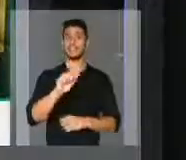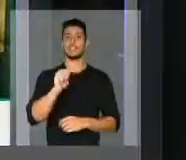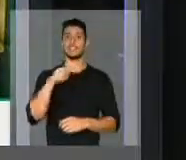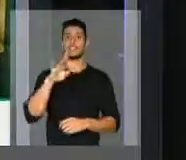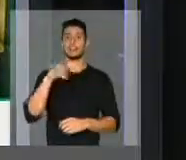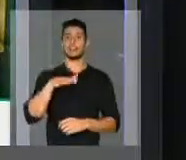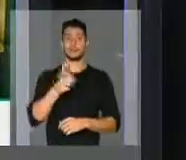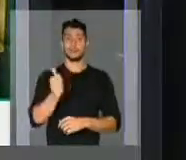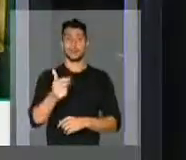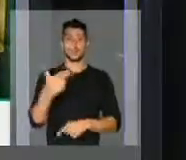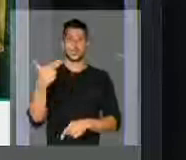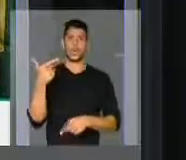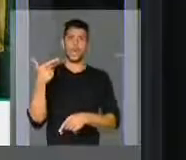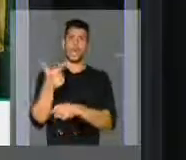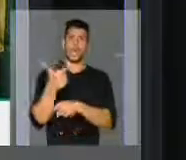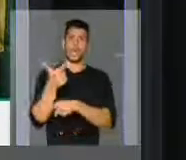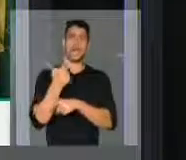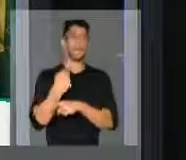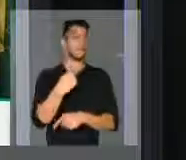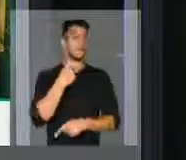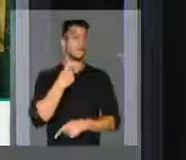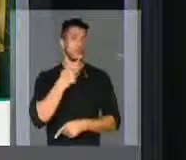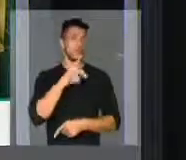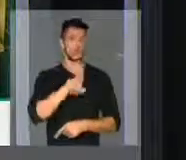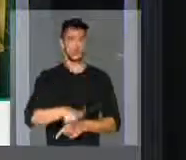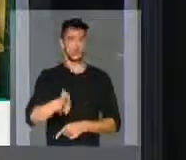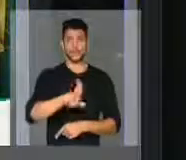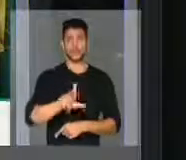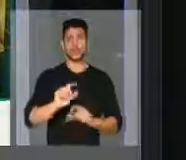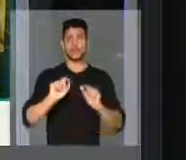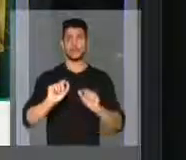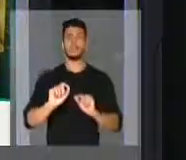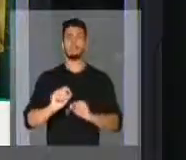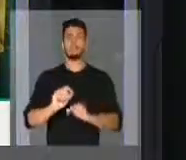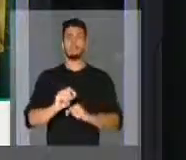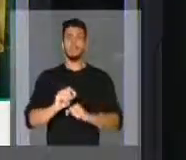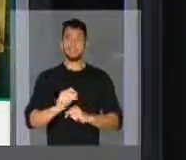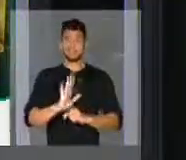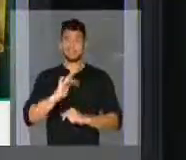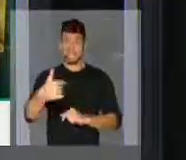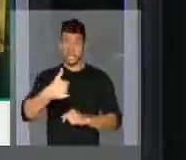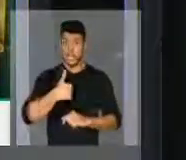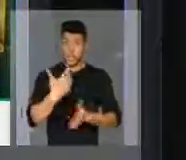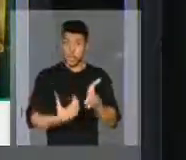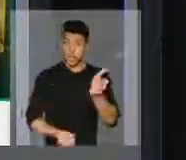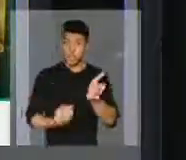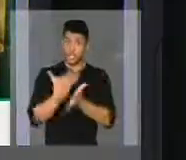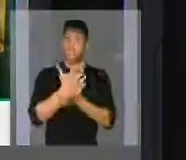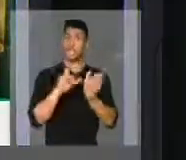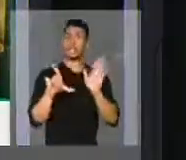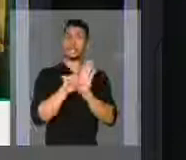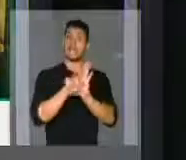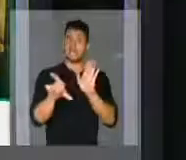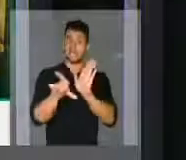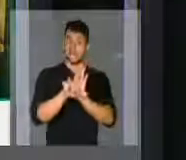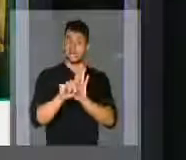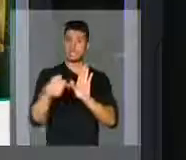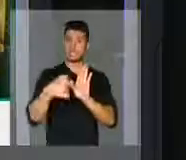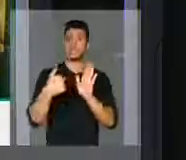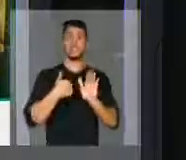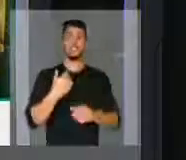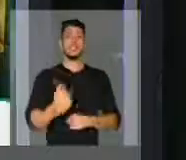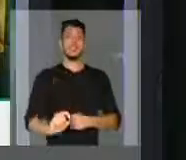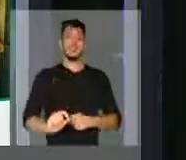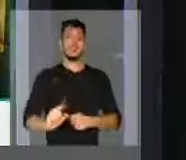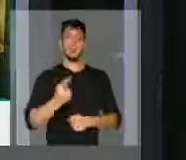após cumprido os requisitos, que eu me orgulho de dizer que fui eu que criei, quando eu era relator, fui o